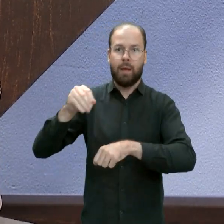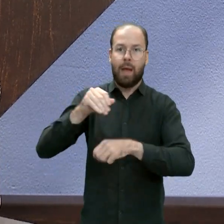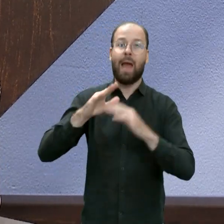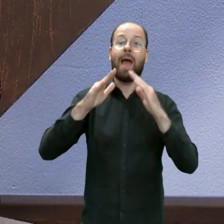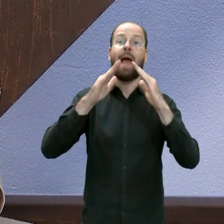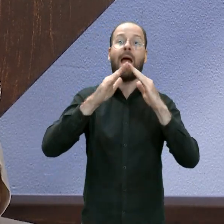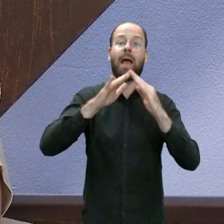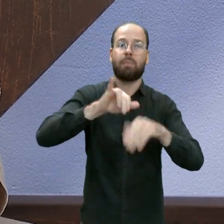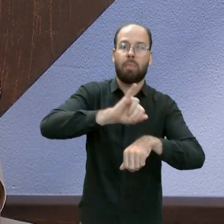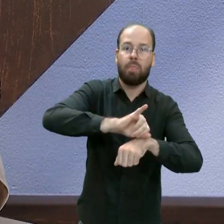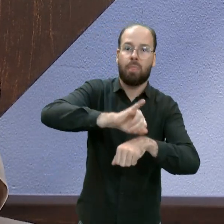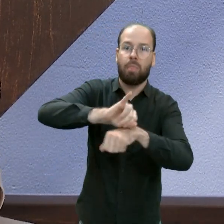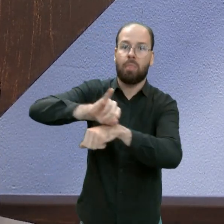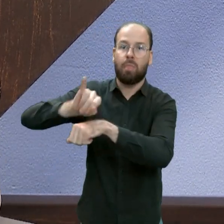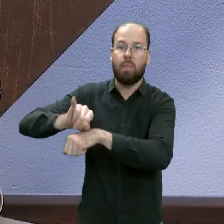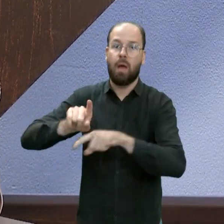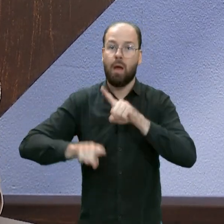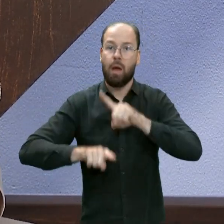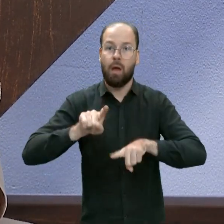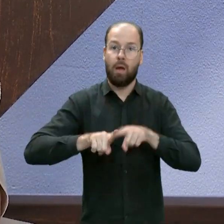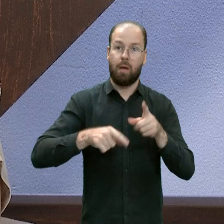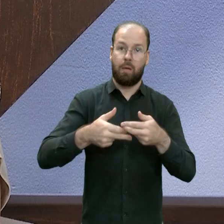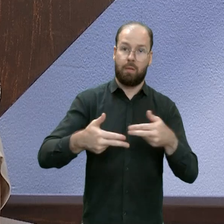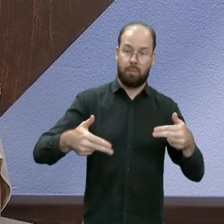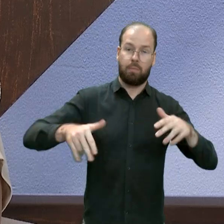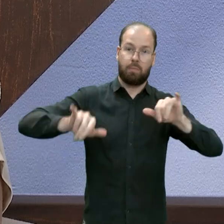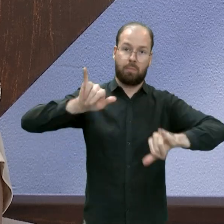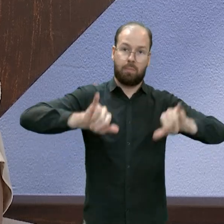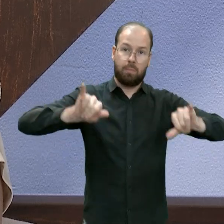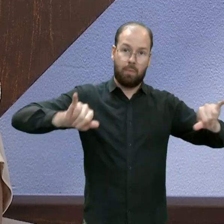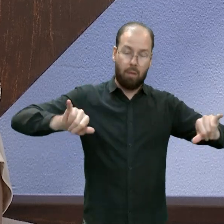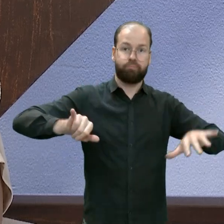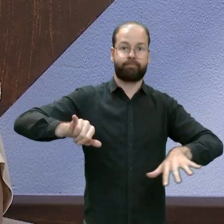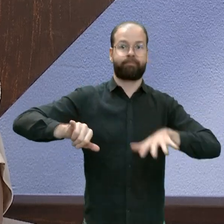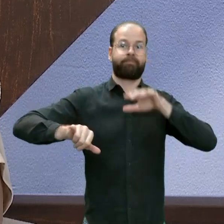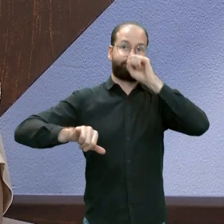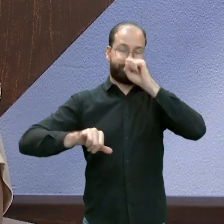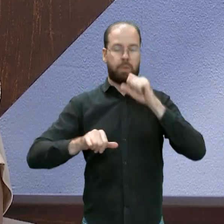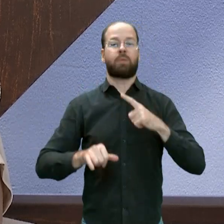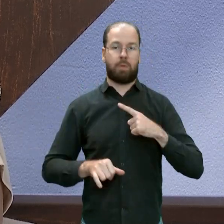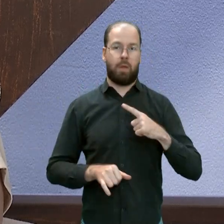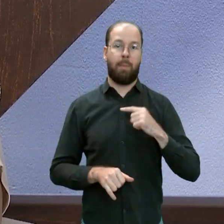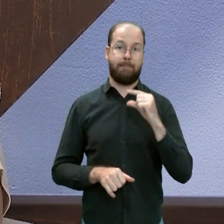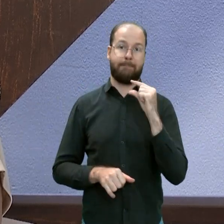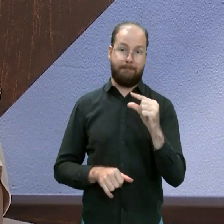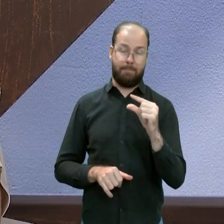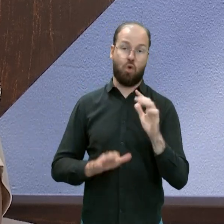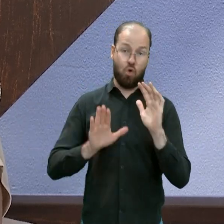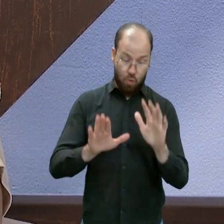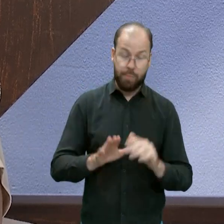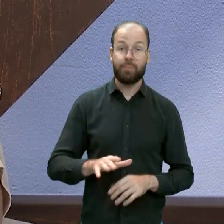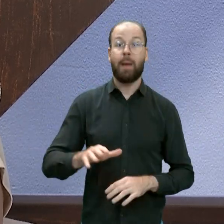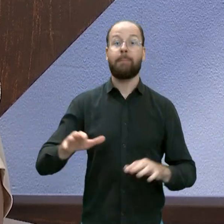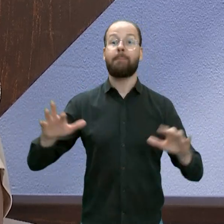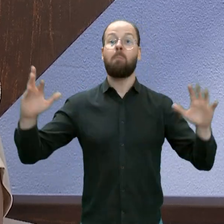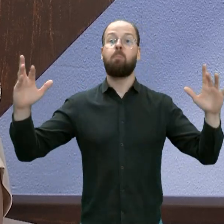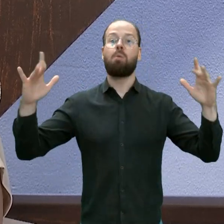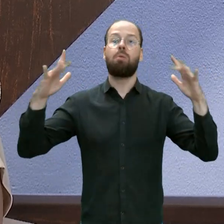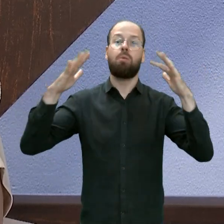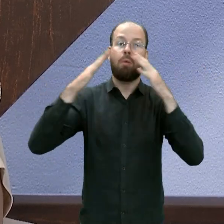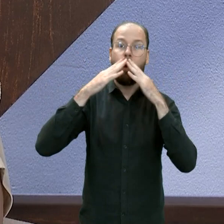nos móveis, então a gente respira um pouco. Mas eu acho que a poluição,